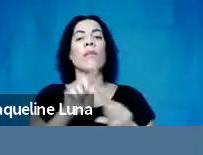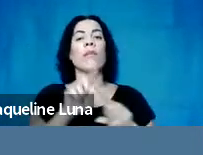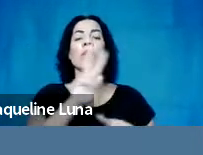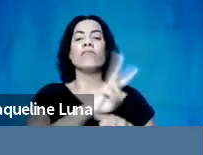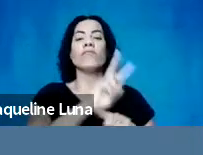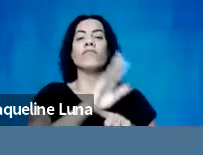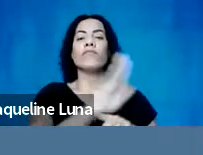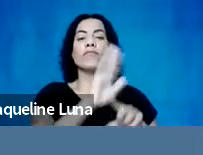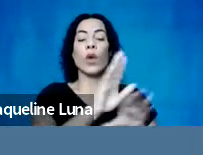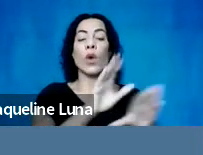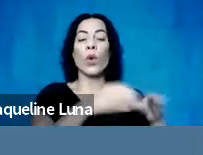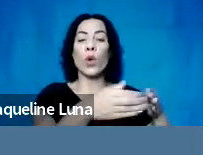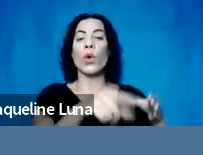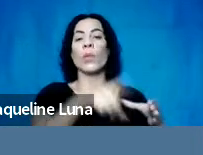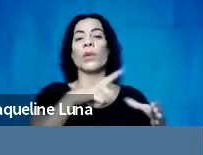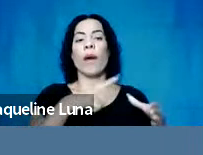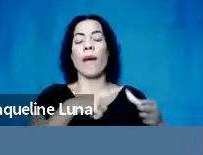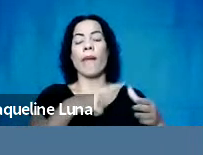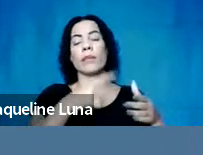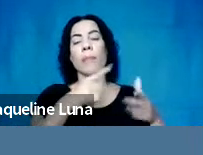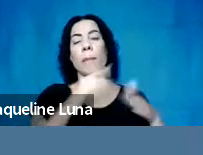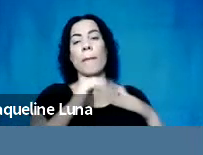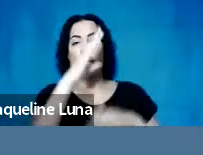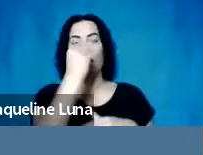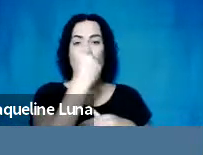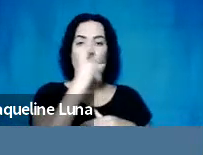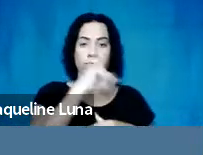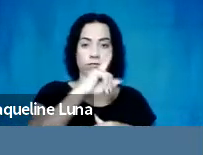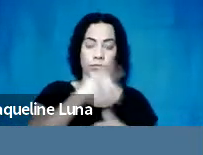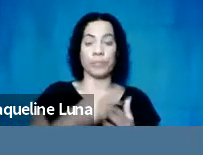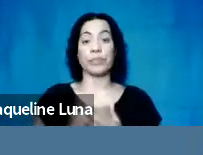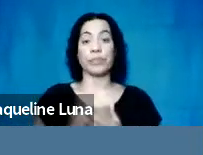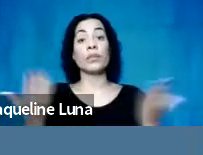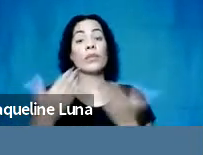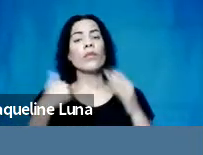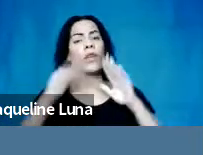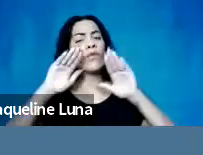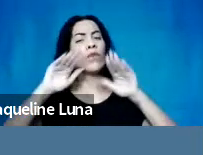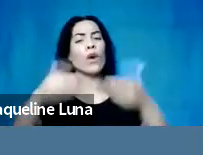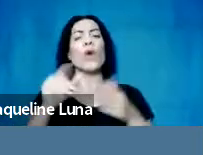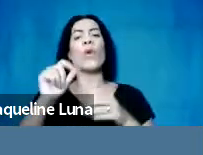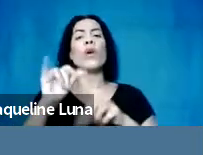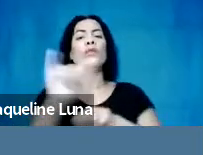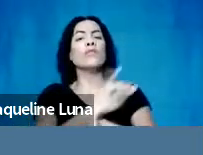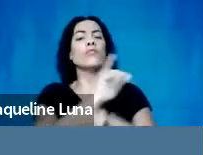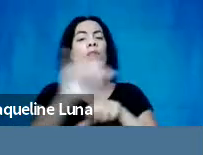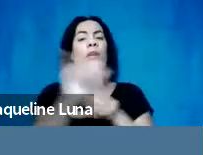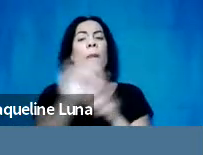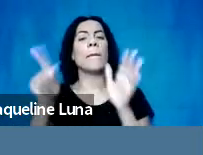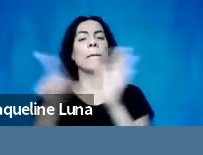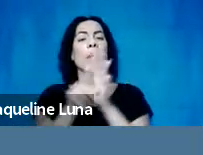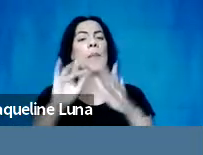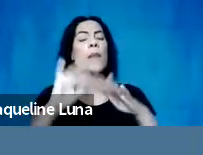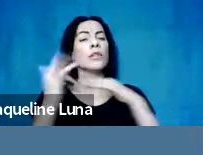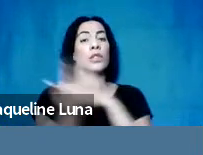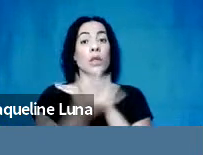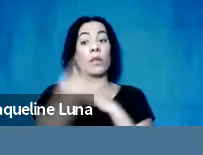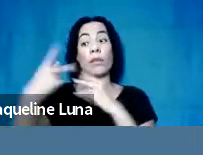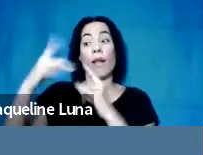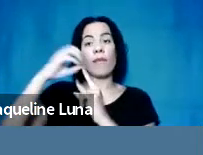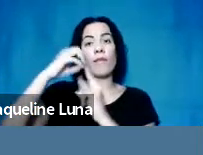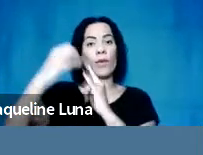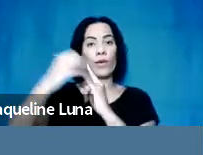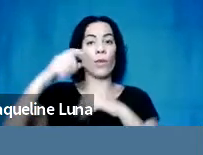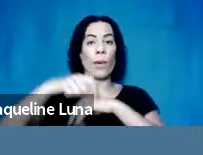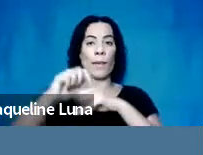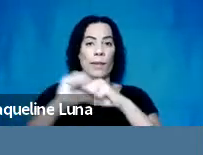de vulnerabilidade. Então, eu vou me concentrar aqui nas estratégias para as redes sociais da Fiocruz na pandemia, tá?